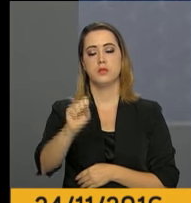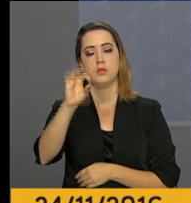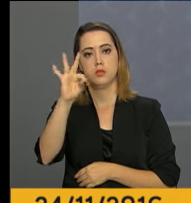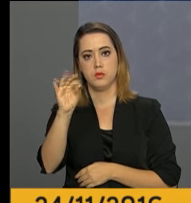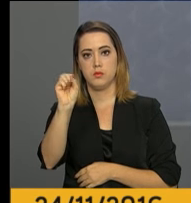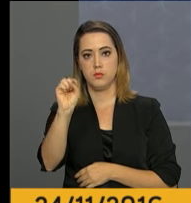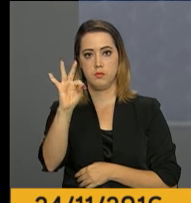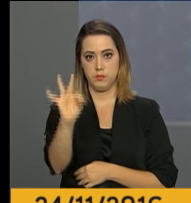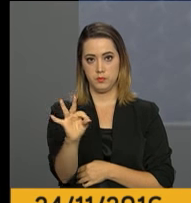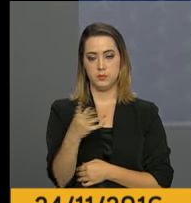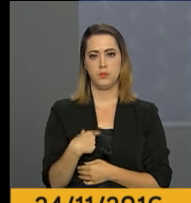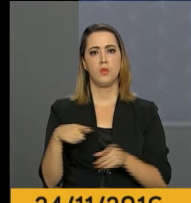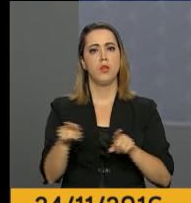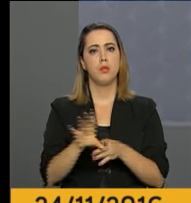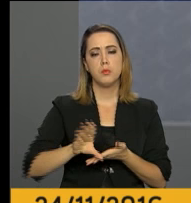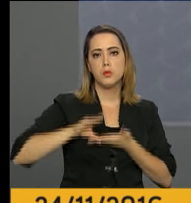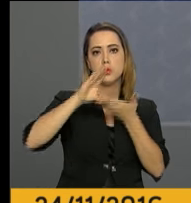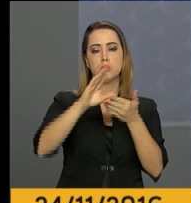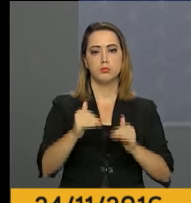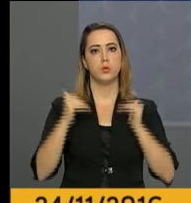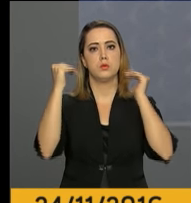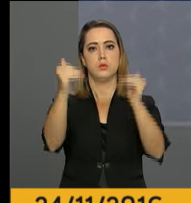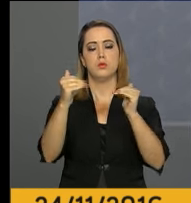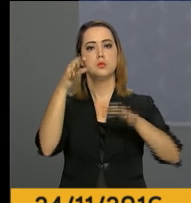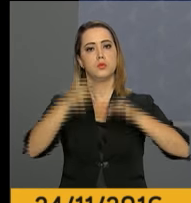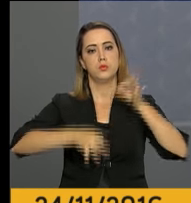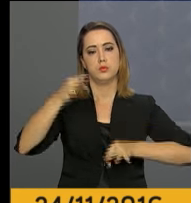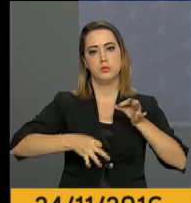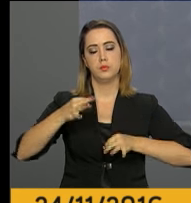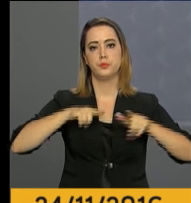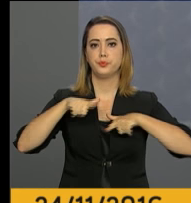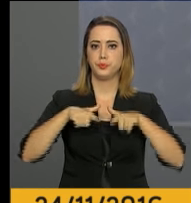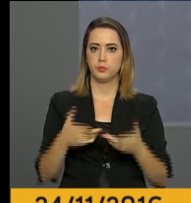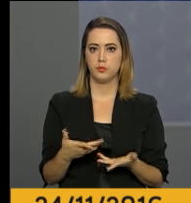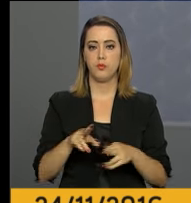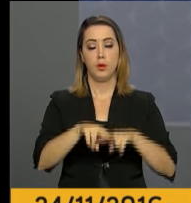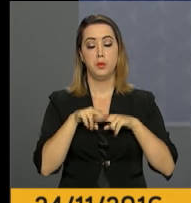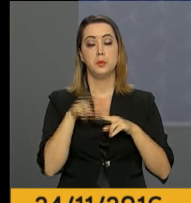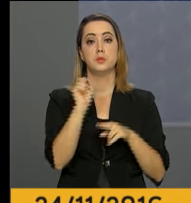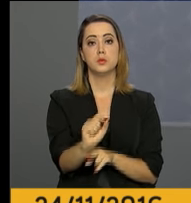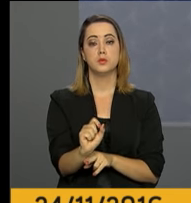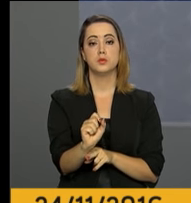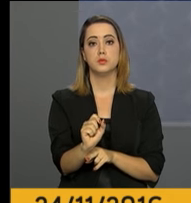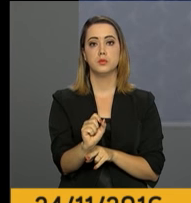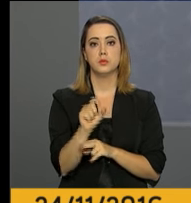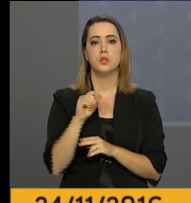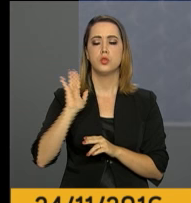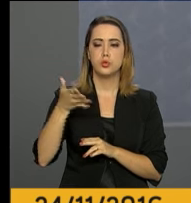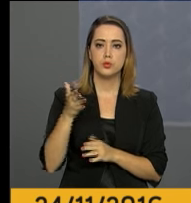Trabalho e do Conselho superior da Justiça do Trabalho eh por intermédio de quem desde